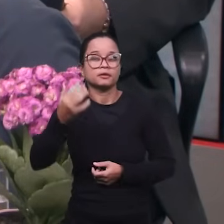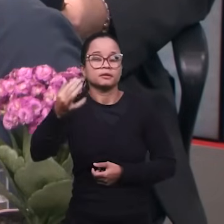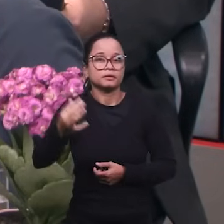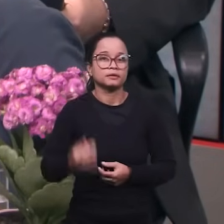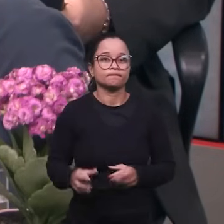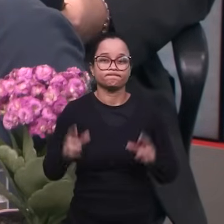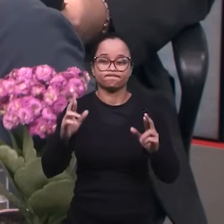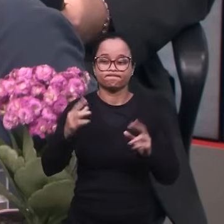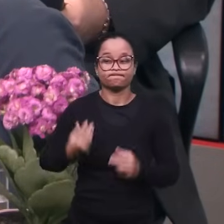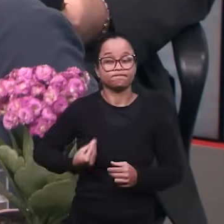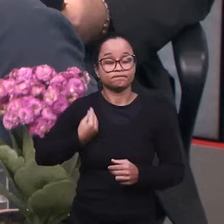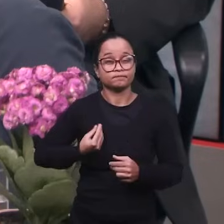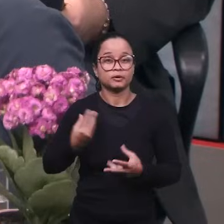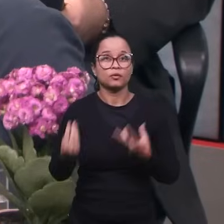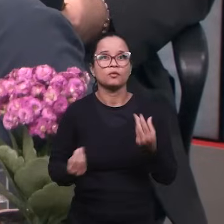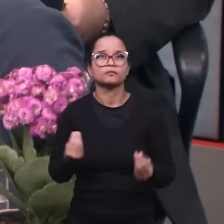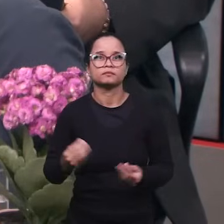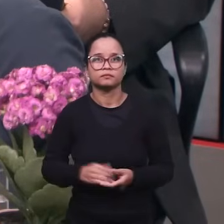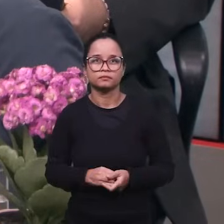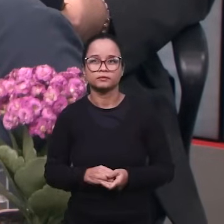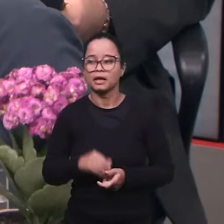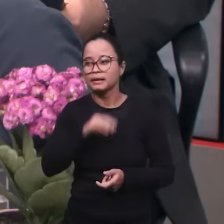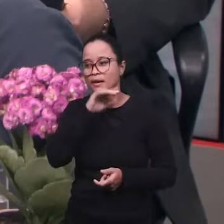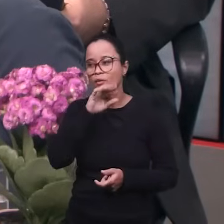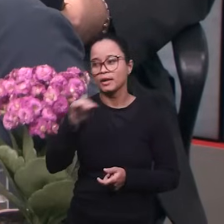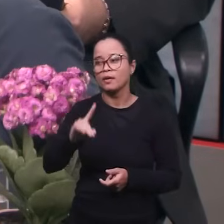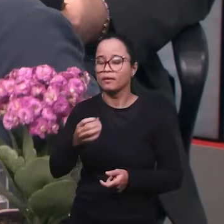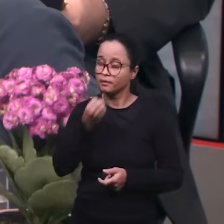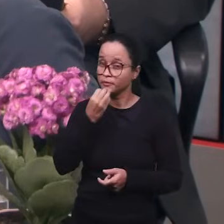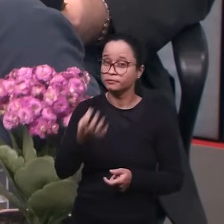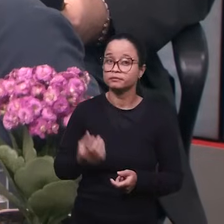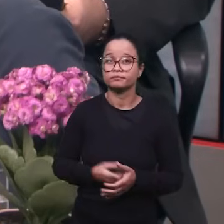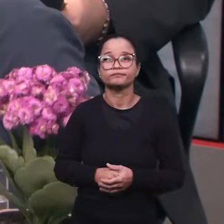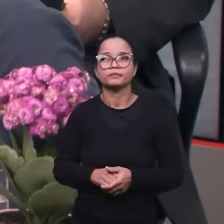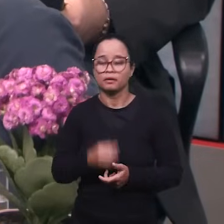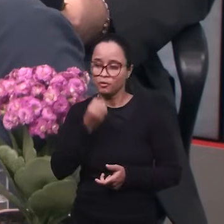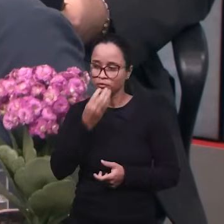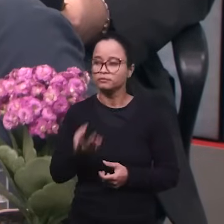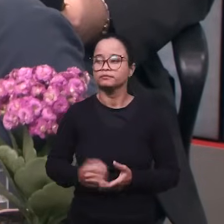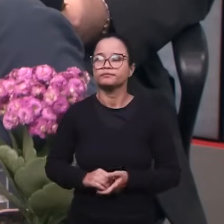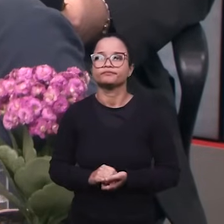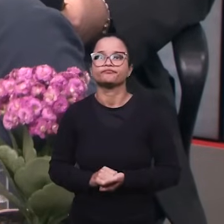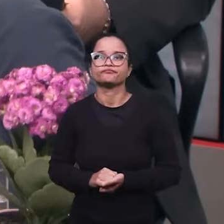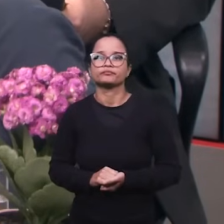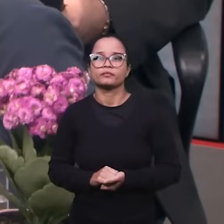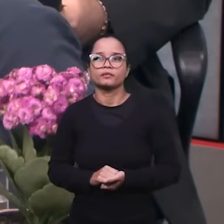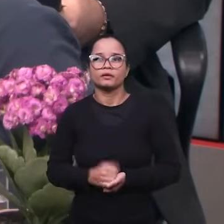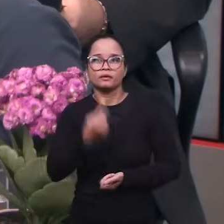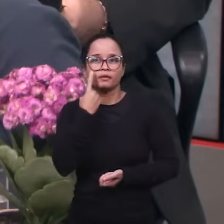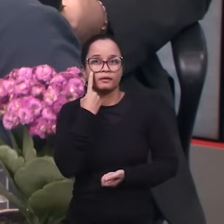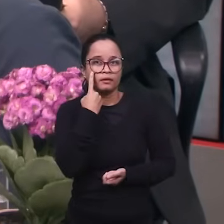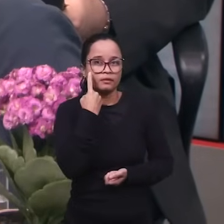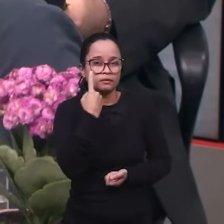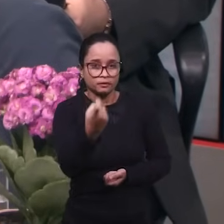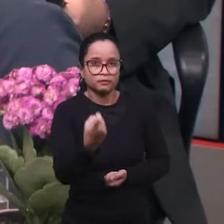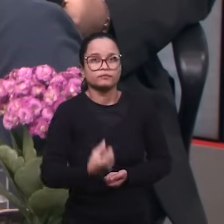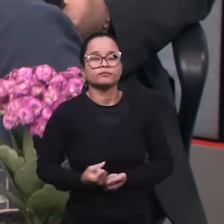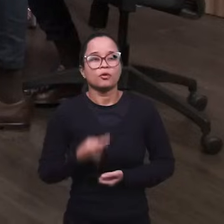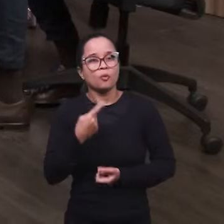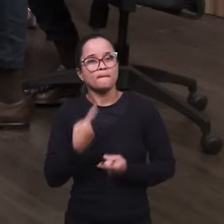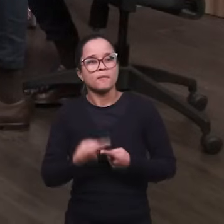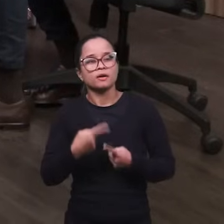uma expectativa de vida, então o retorno não é ruim não, é muito bom. O retorno é muito bom. É interessante, então, você